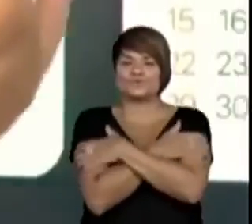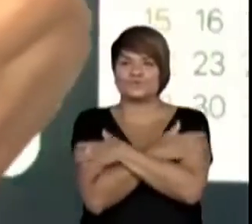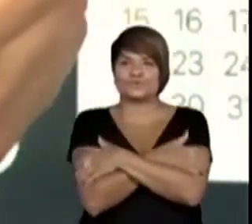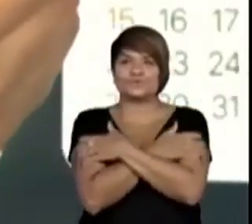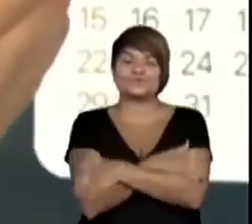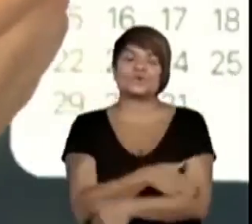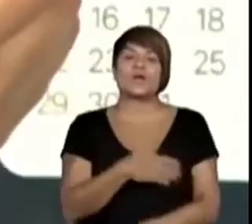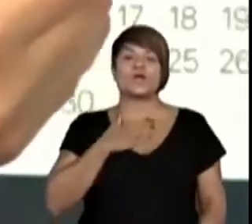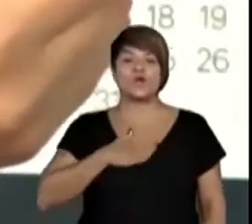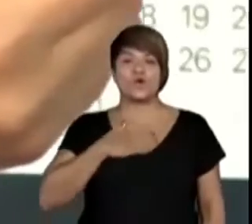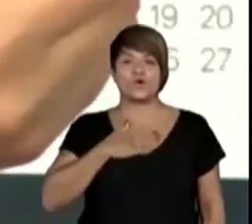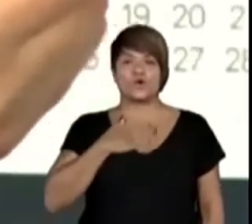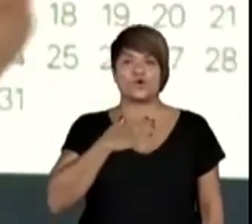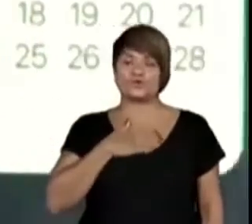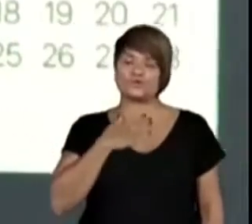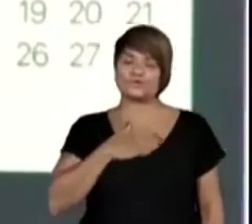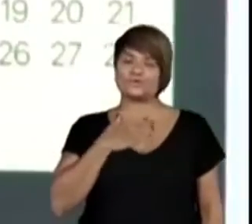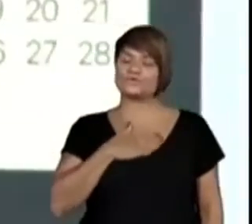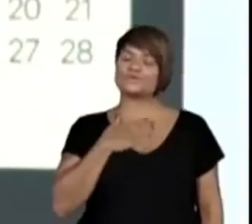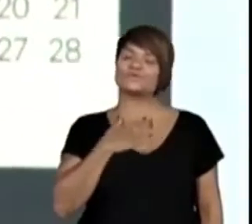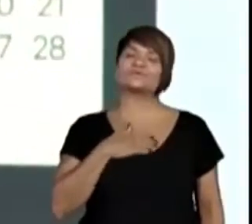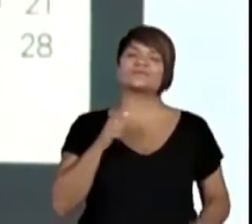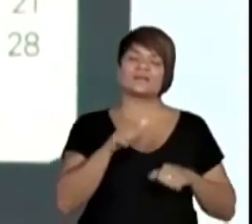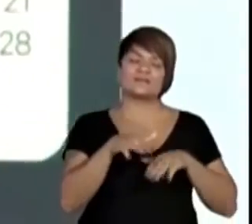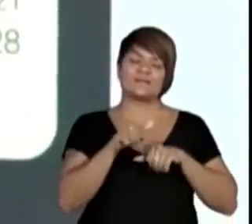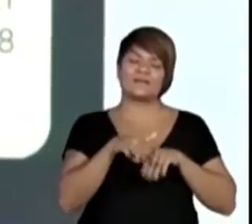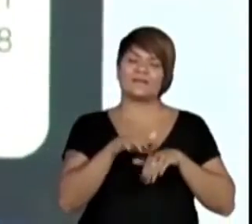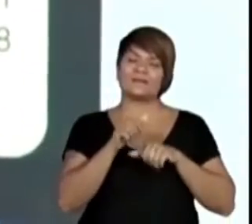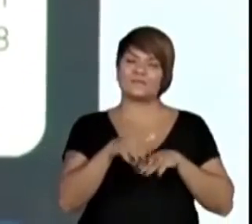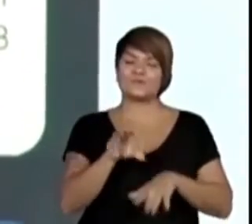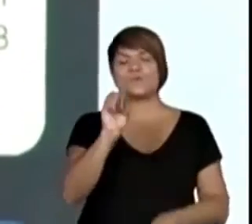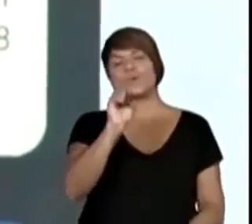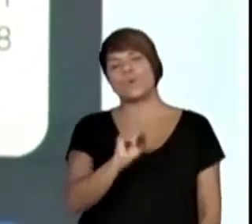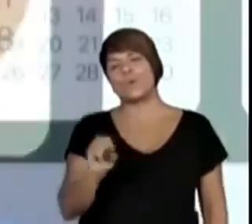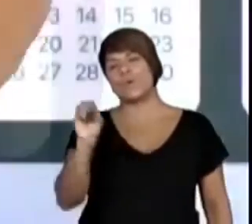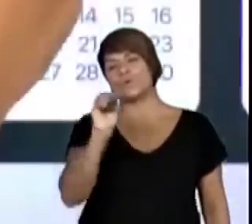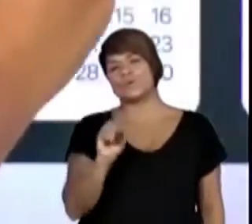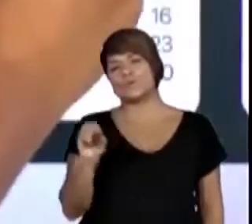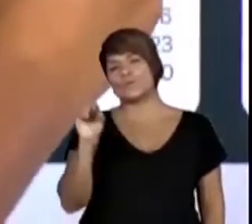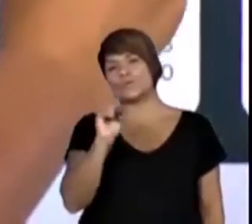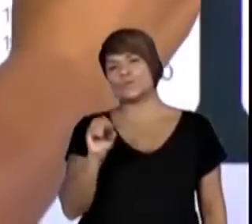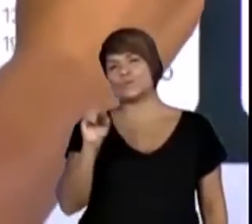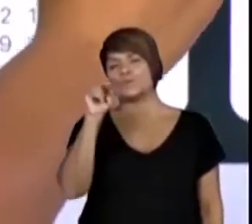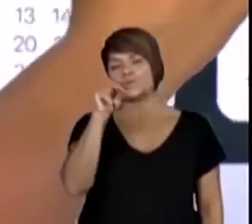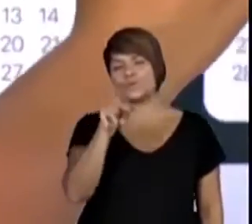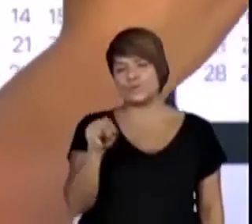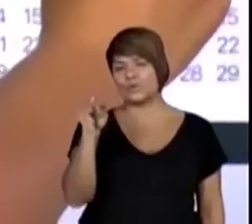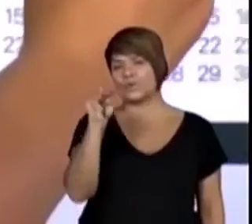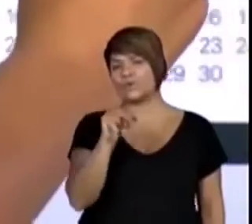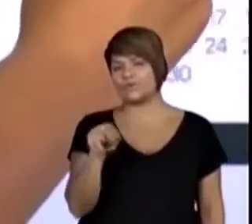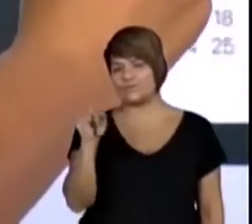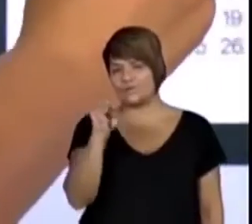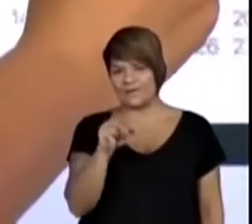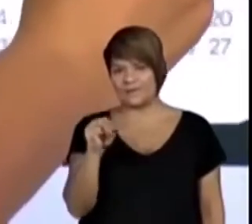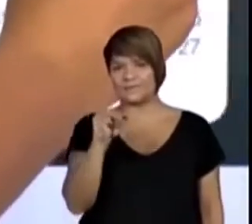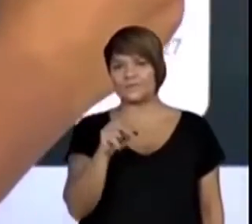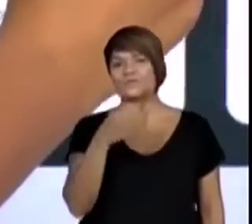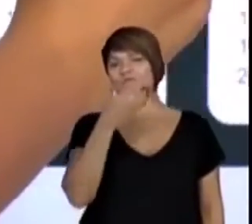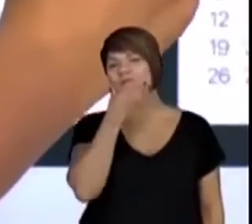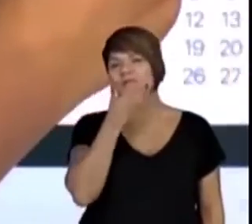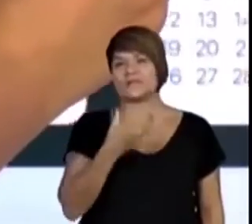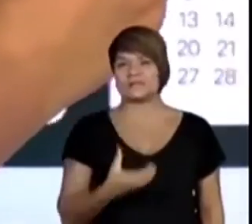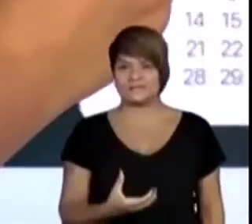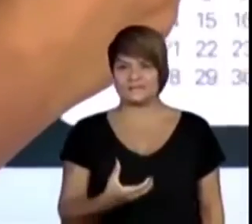Julho, agosto, setembro, outubro,